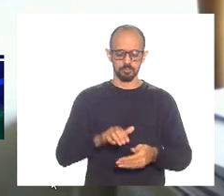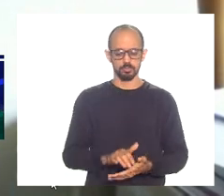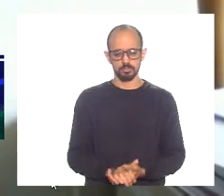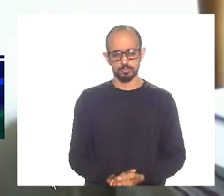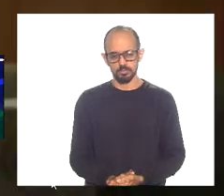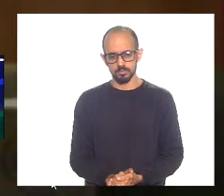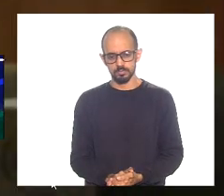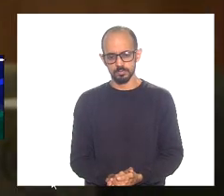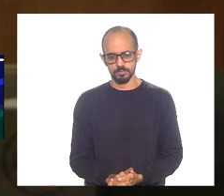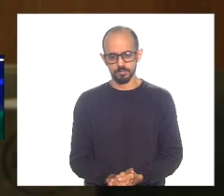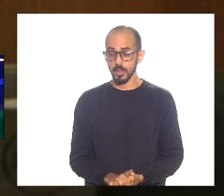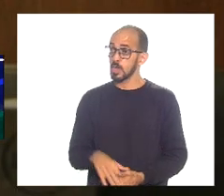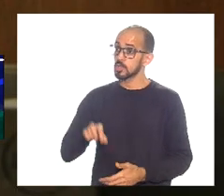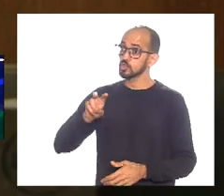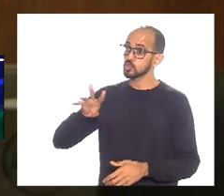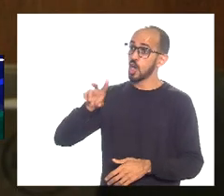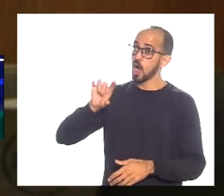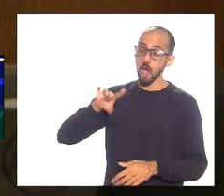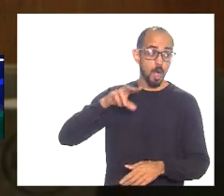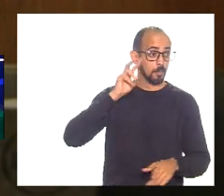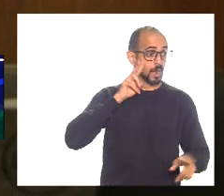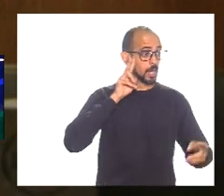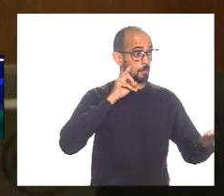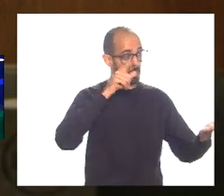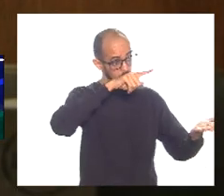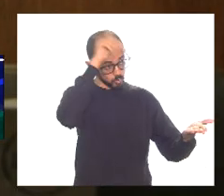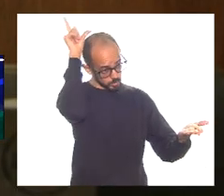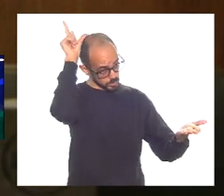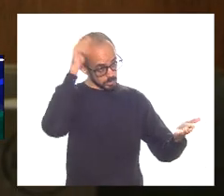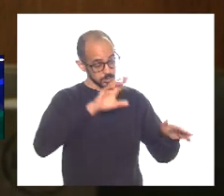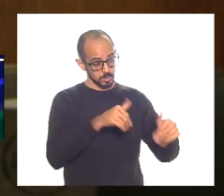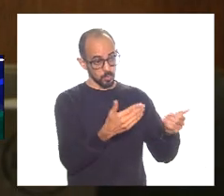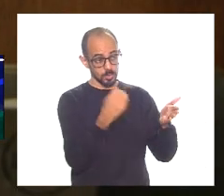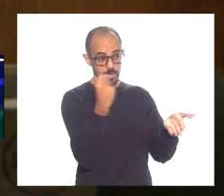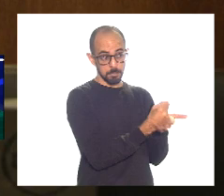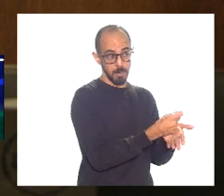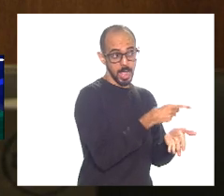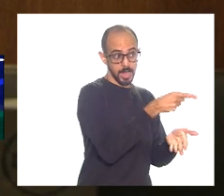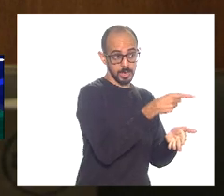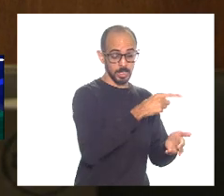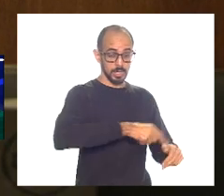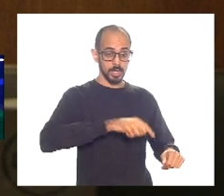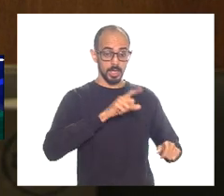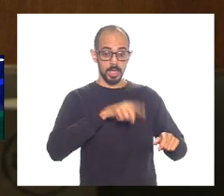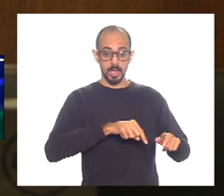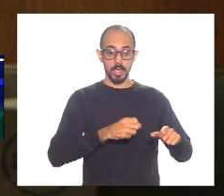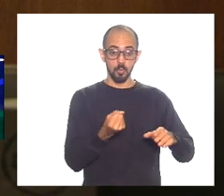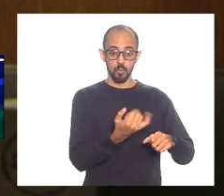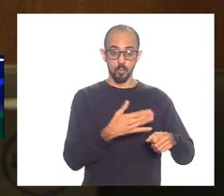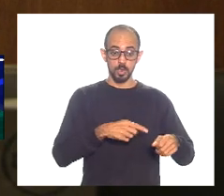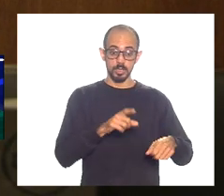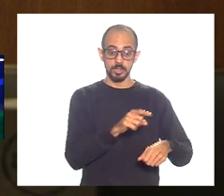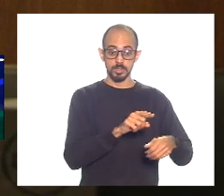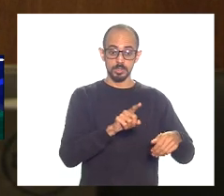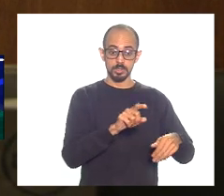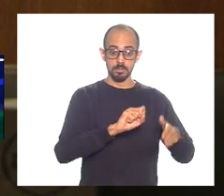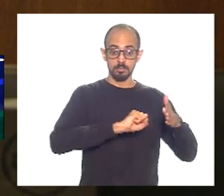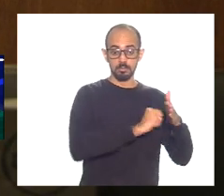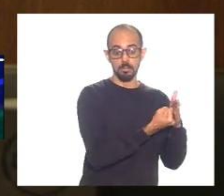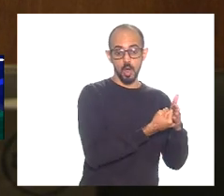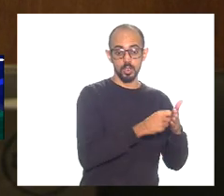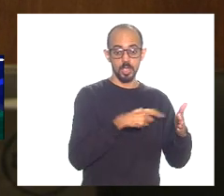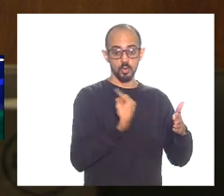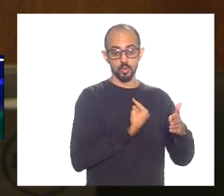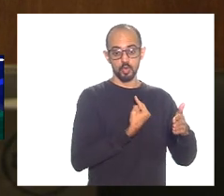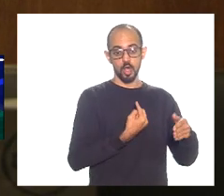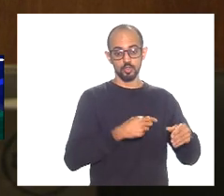Só para lembrar, Luiz, a história do impacto serve para quando eles vetam o nosso projeto lá, os pareceres, porque não tem impacto, mas